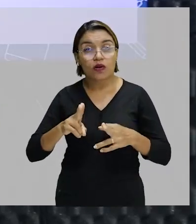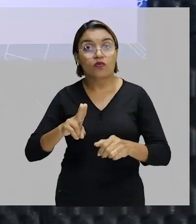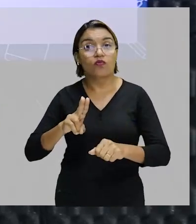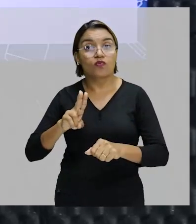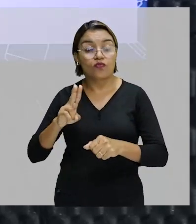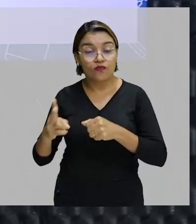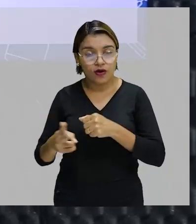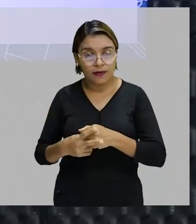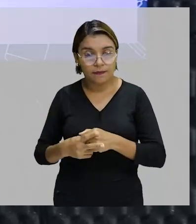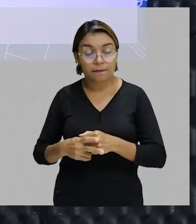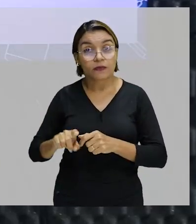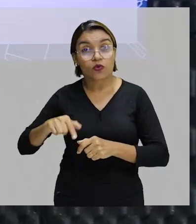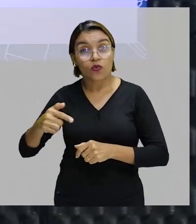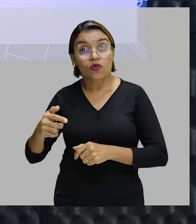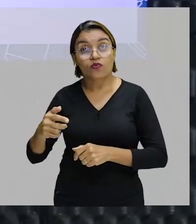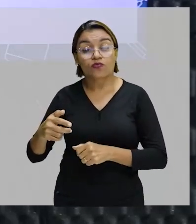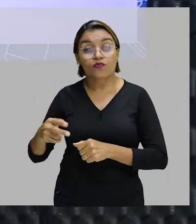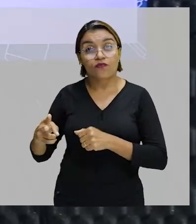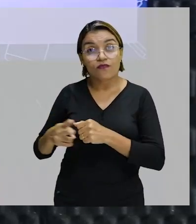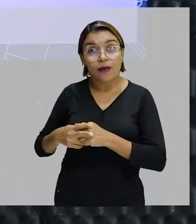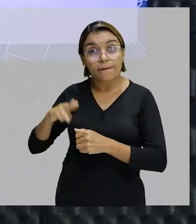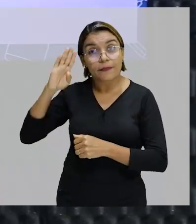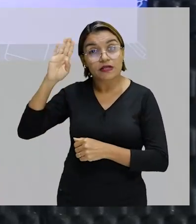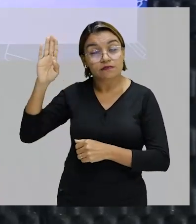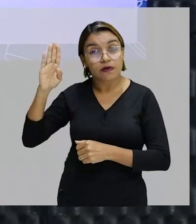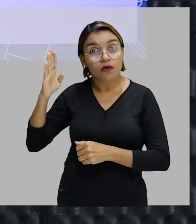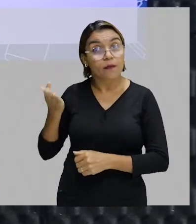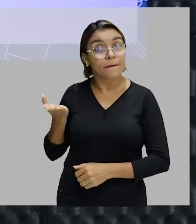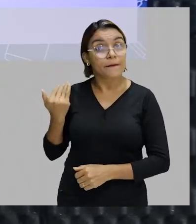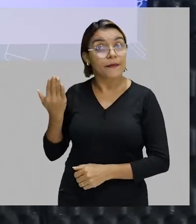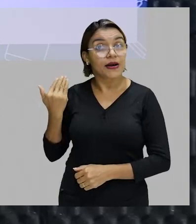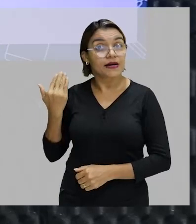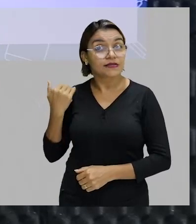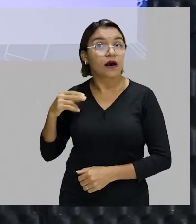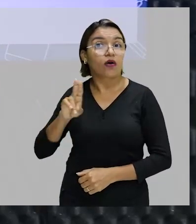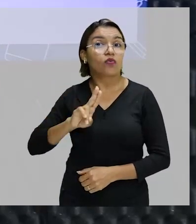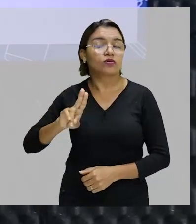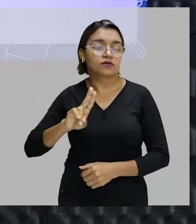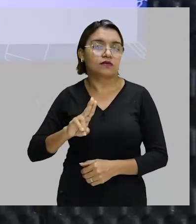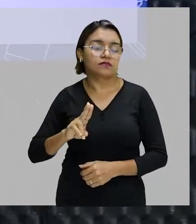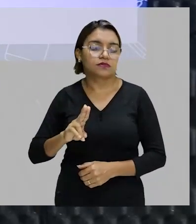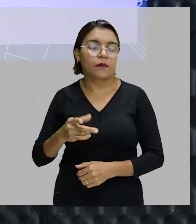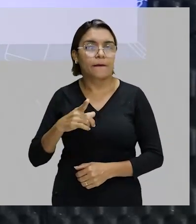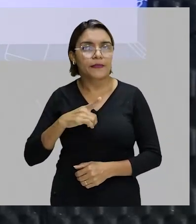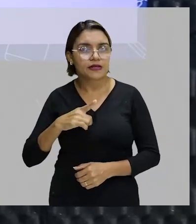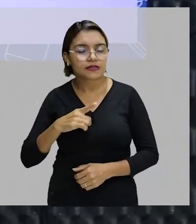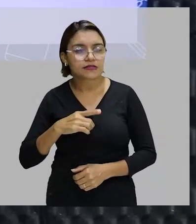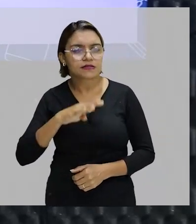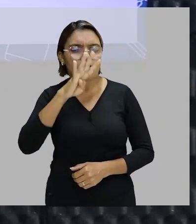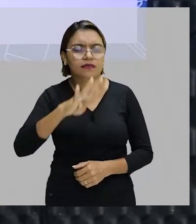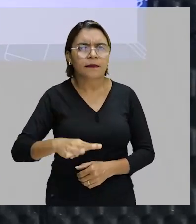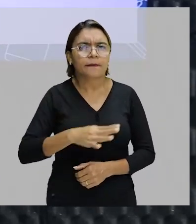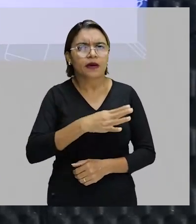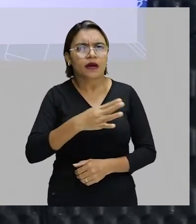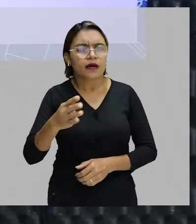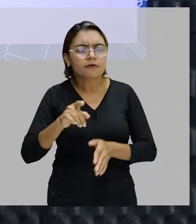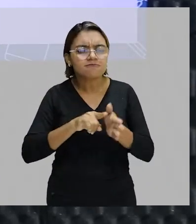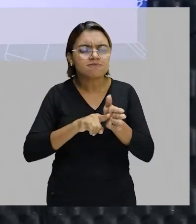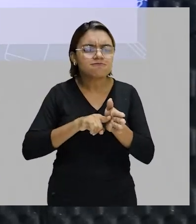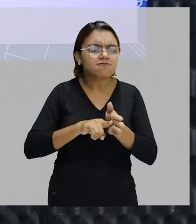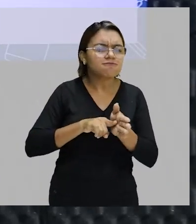meu verbo principal tem que estar conjugado no particípio passado. Então, eu tenho que ir lá na tabelinha dos verbos irregulares